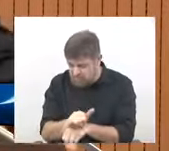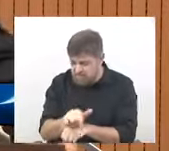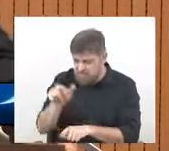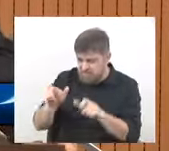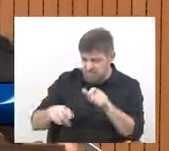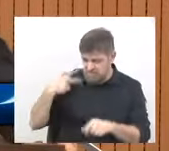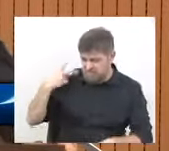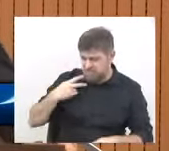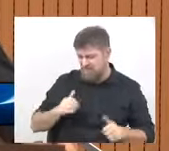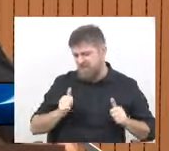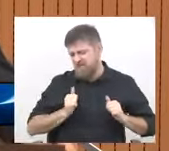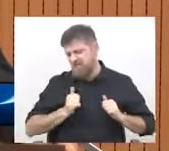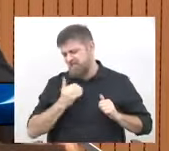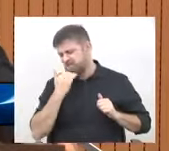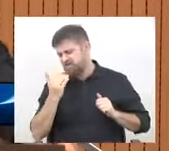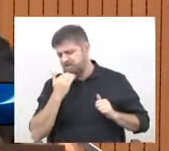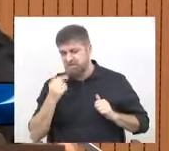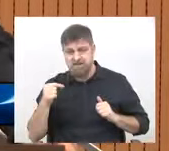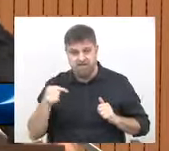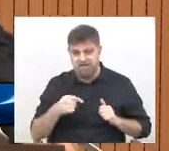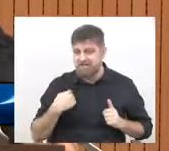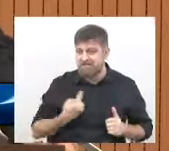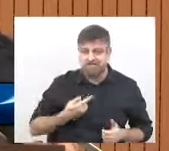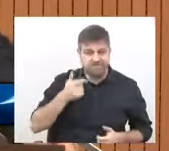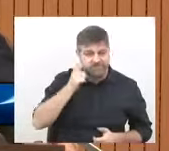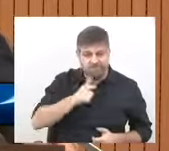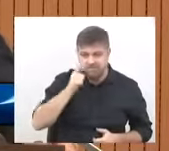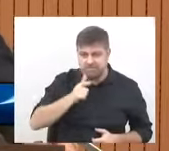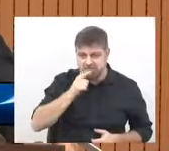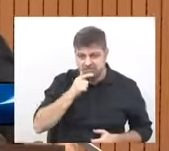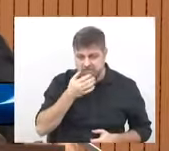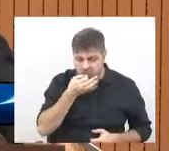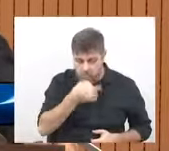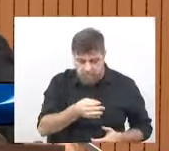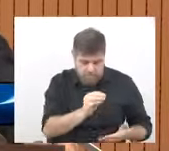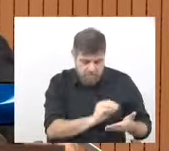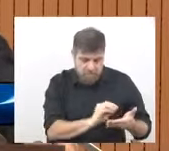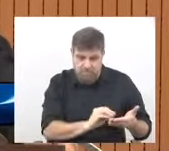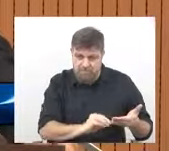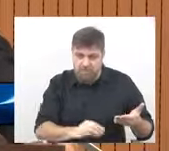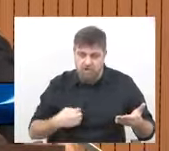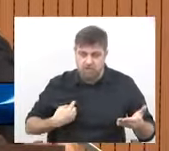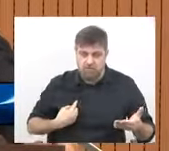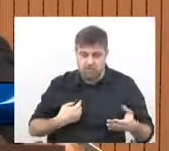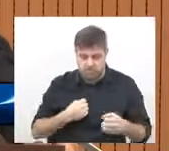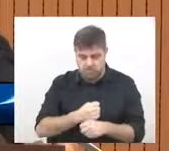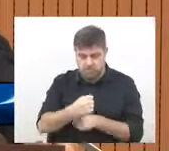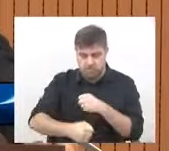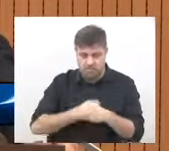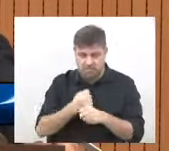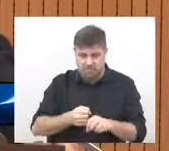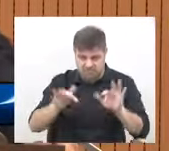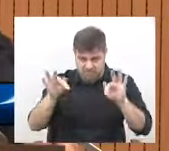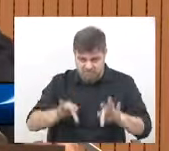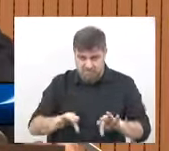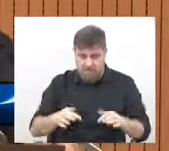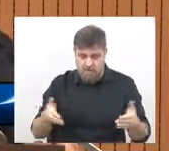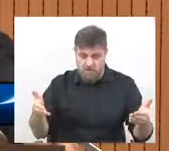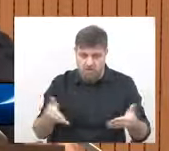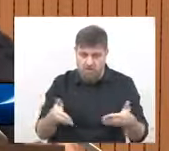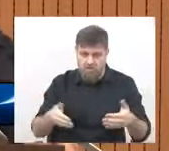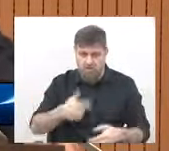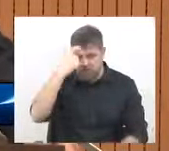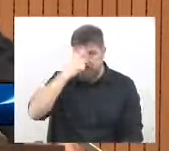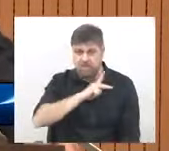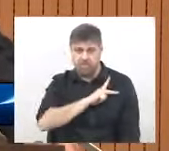desses vereadores, por certo, nós teríamos, então, estaríamos chegando ao final do nosso mandato como